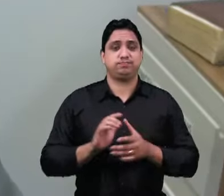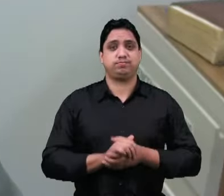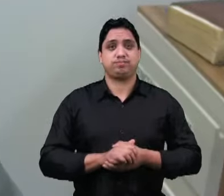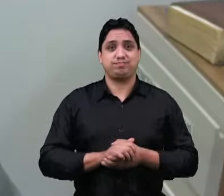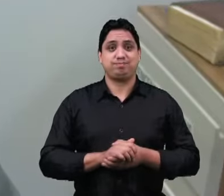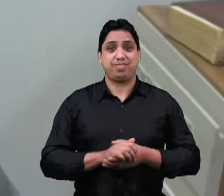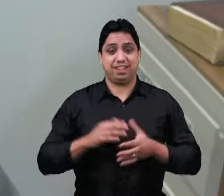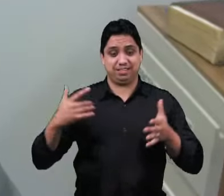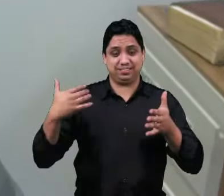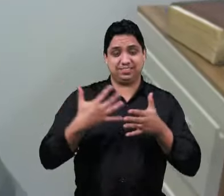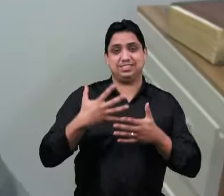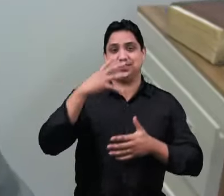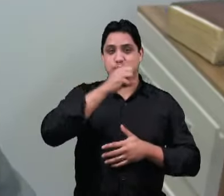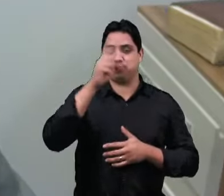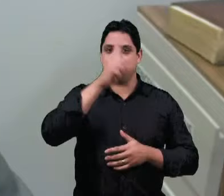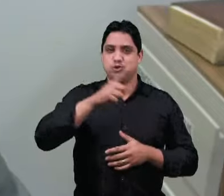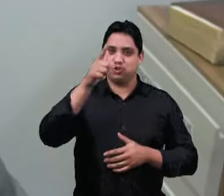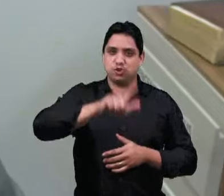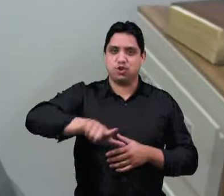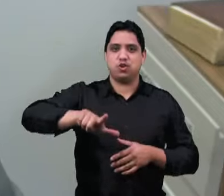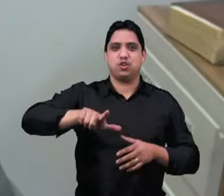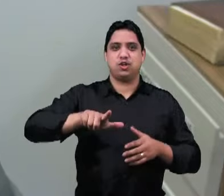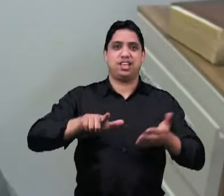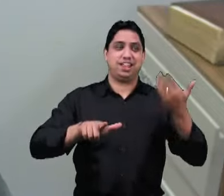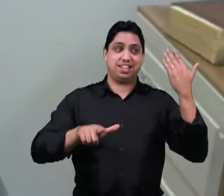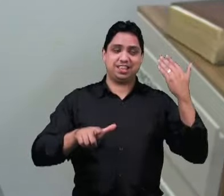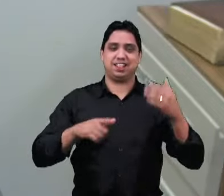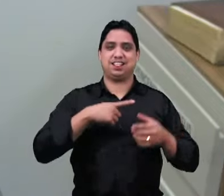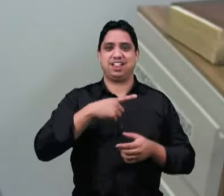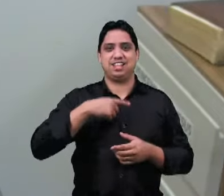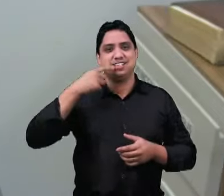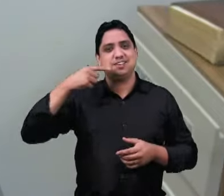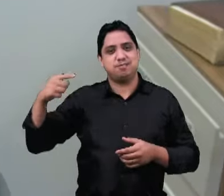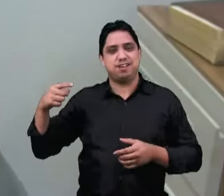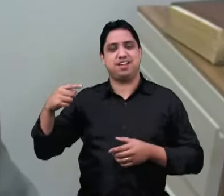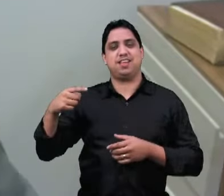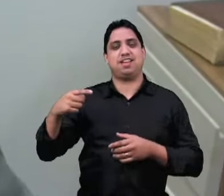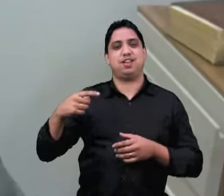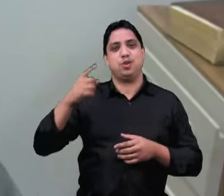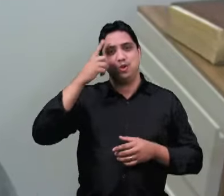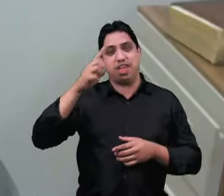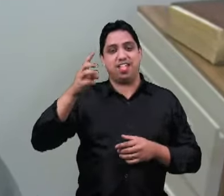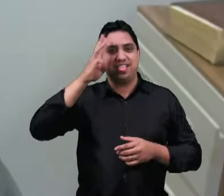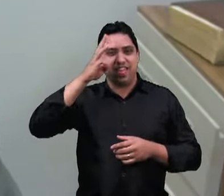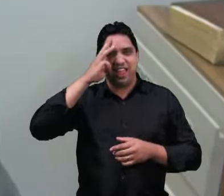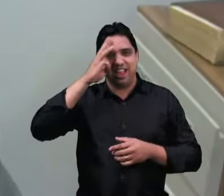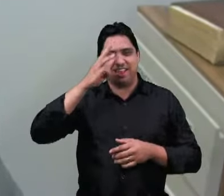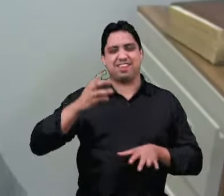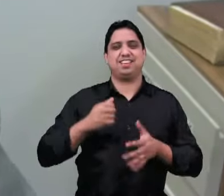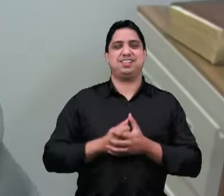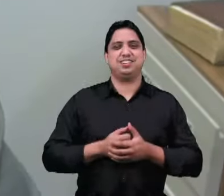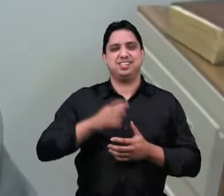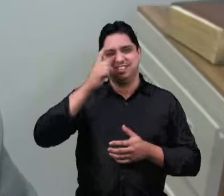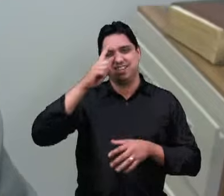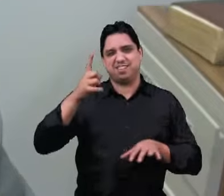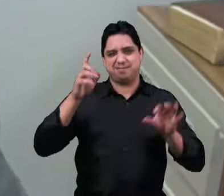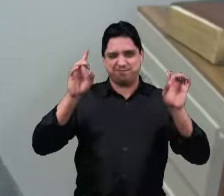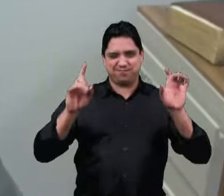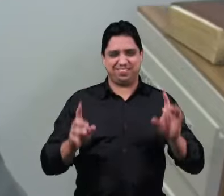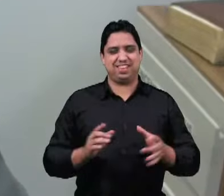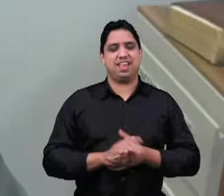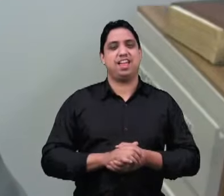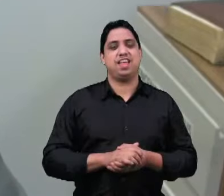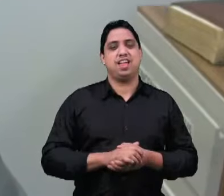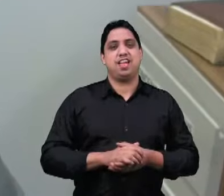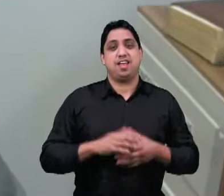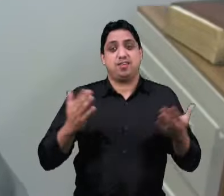chegando o fim de semana mais uma vez, depois de um feriado maravilhoso ao longo dessa semana, um descanso, mas o fim de semana já está batendo na porta